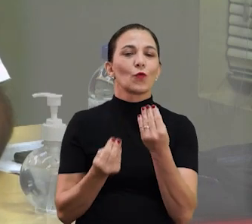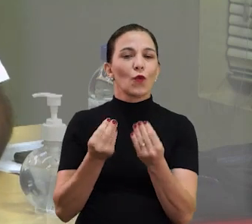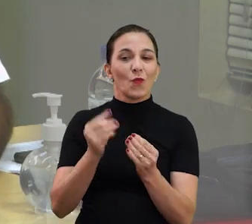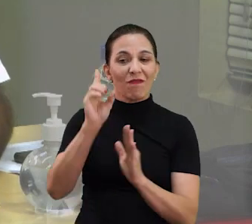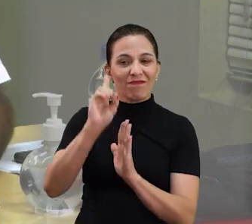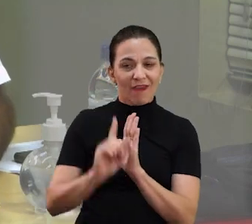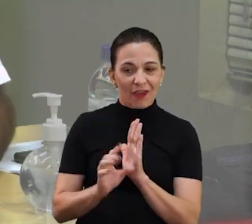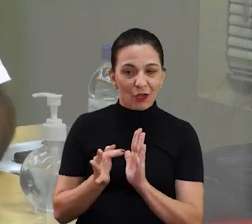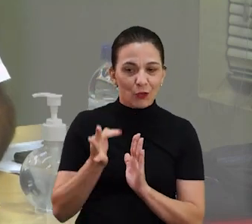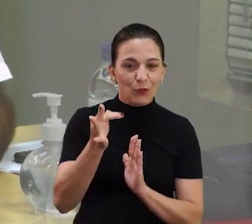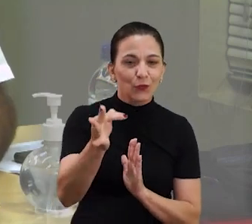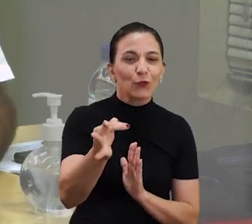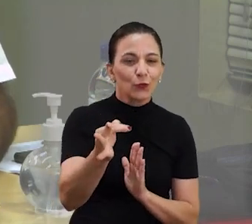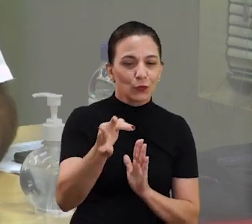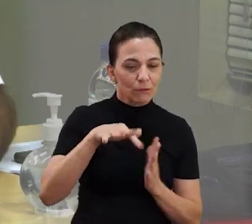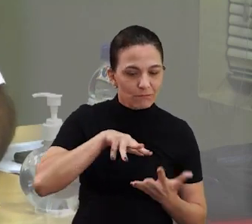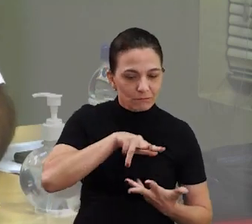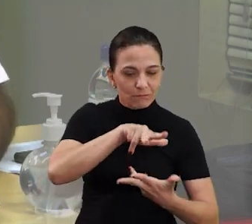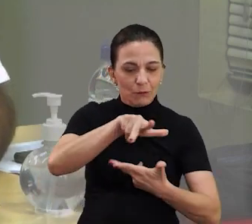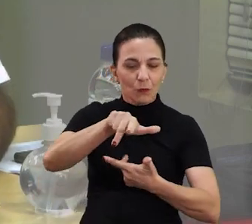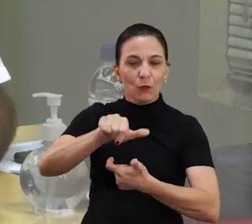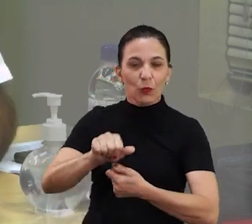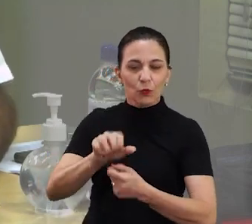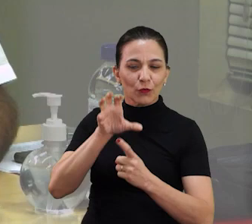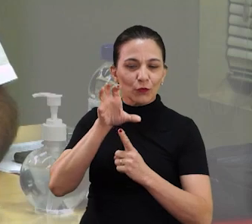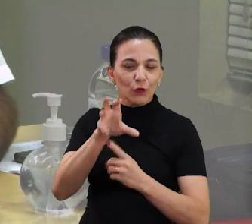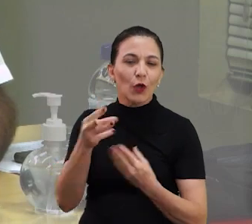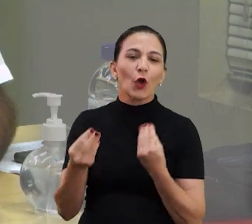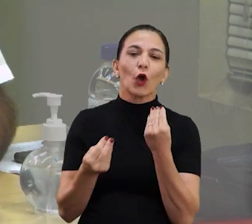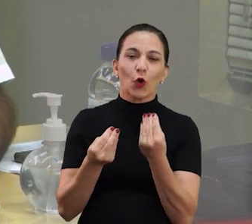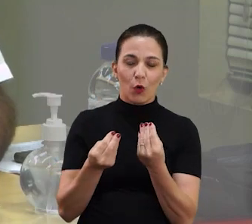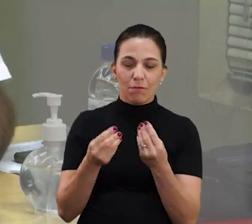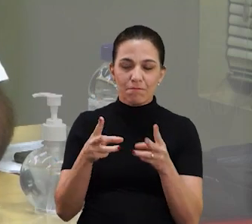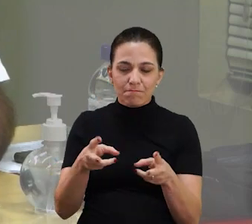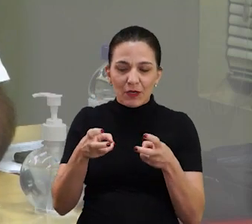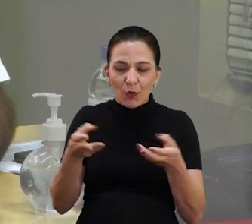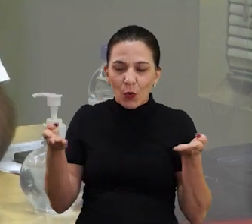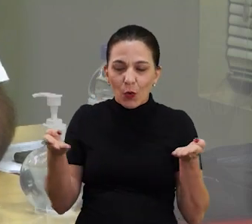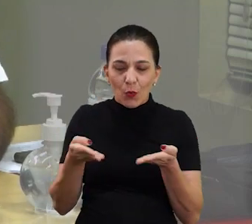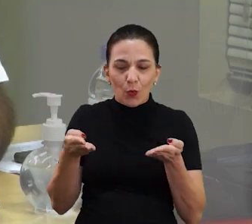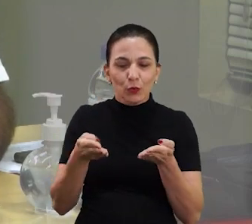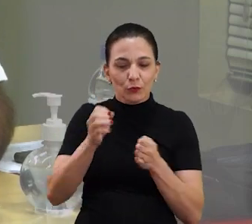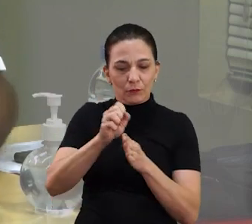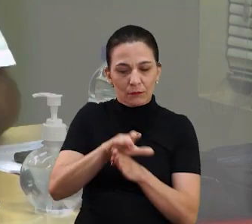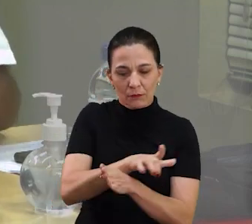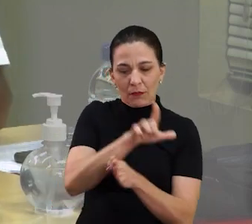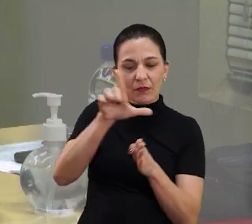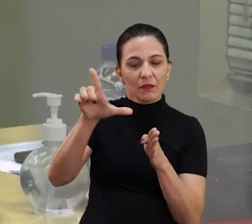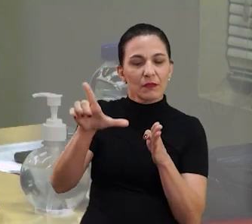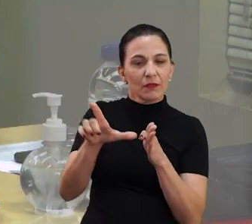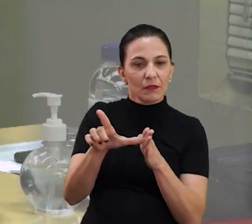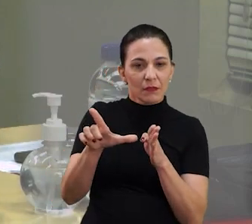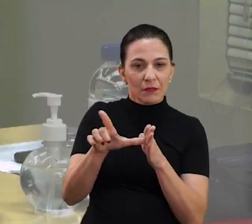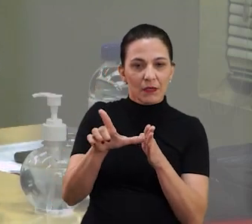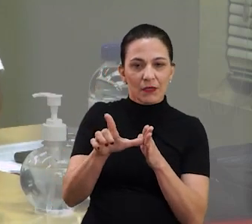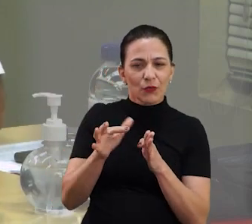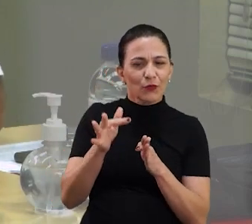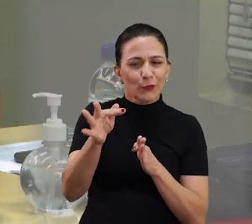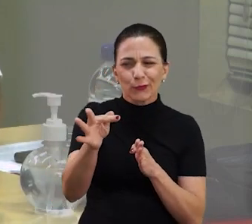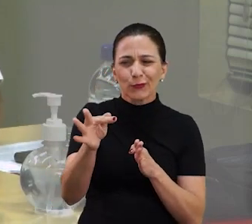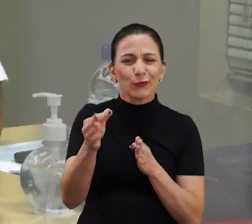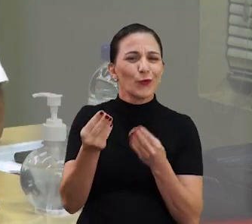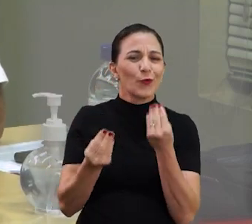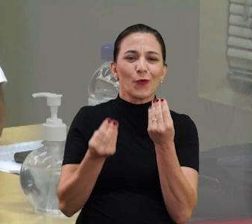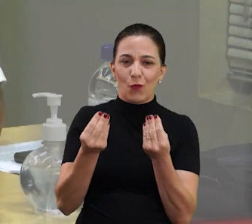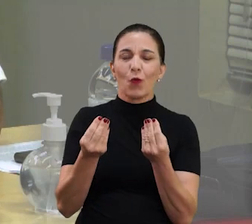anos as próximas décadas do no âmbito Mundial nós estamos diante de algo que que Gaza nos mostra o tamanho